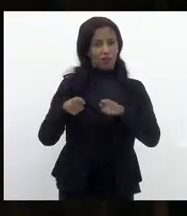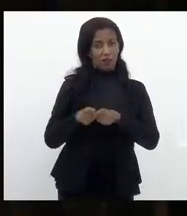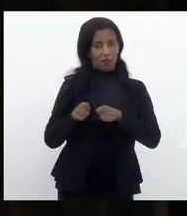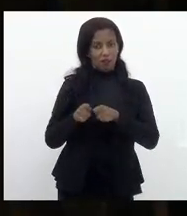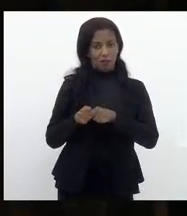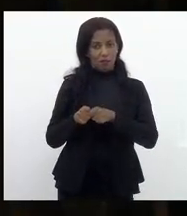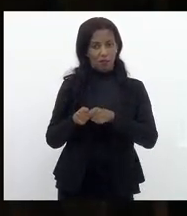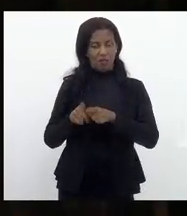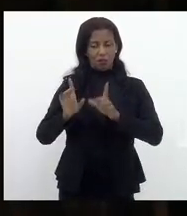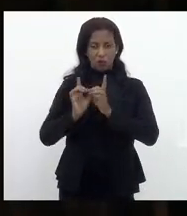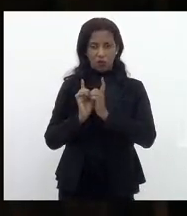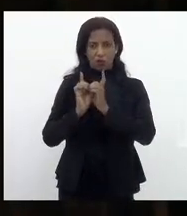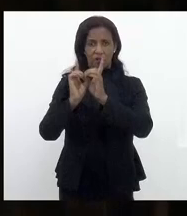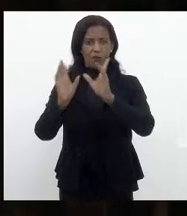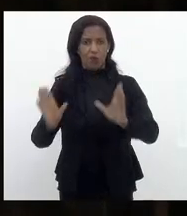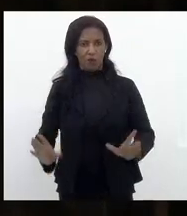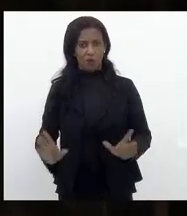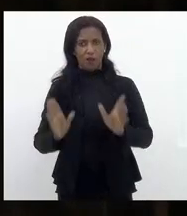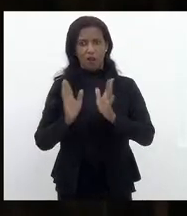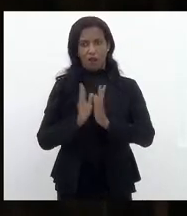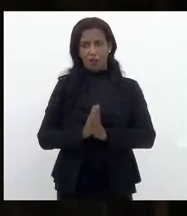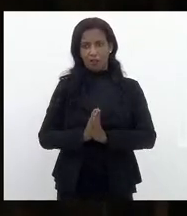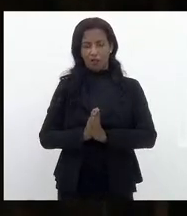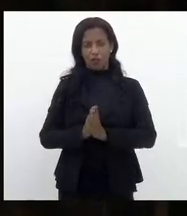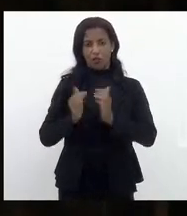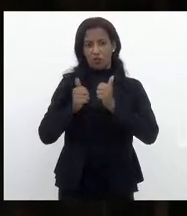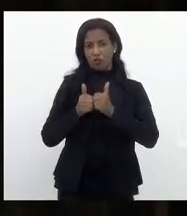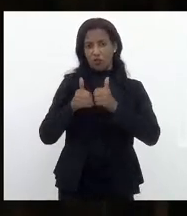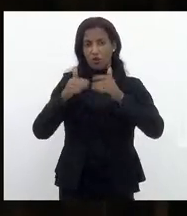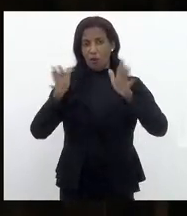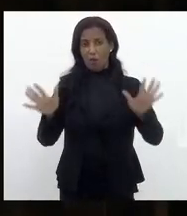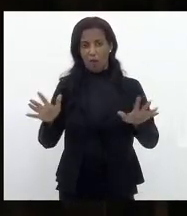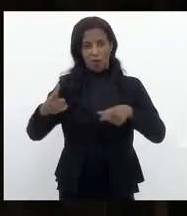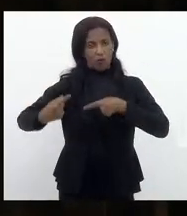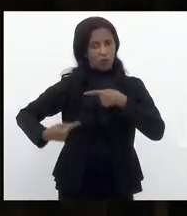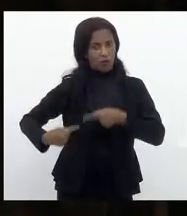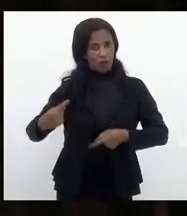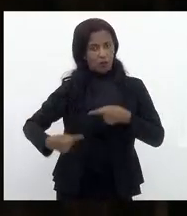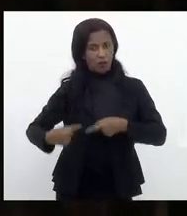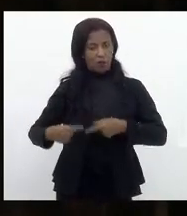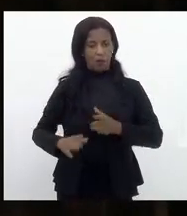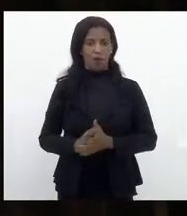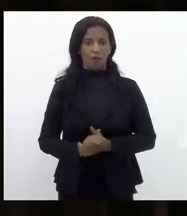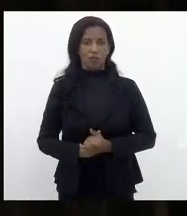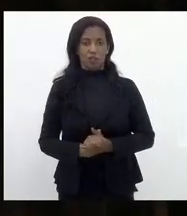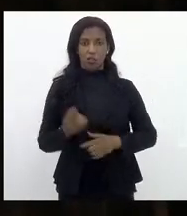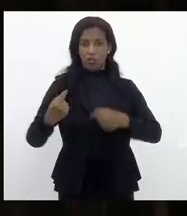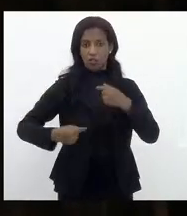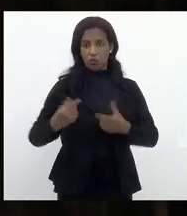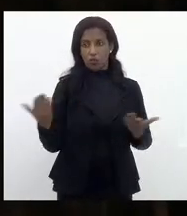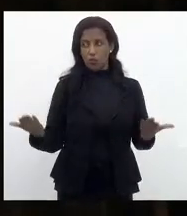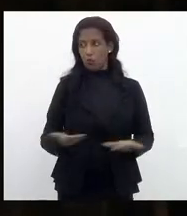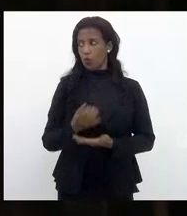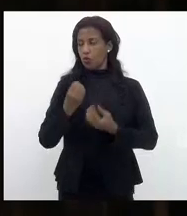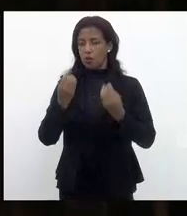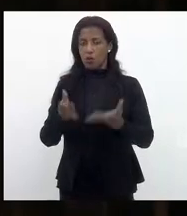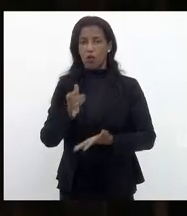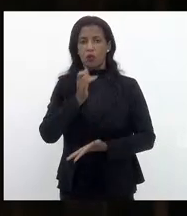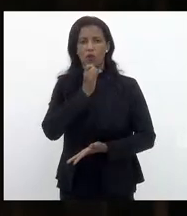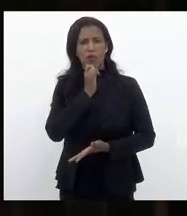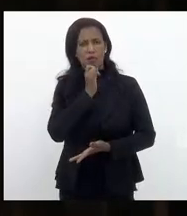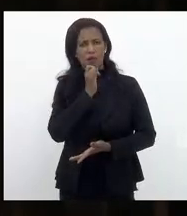sendo absolutamente Democráticos estamos abertos ao amplo debate e discutimos hoje Dando um exemplo